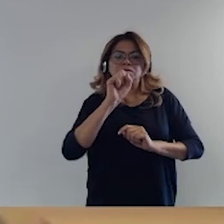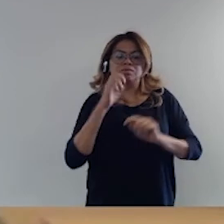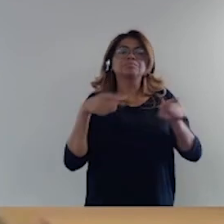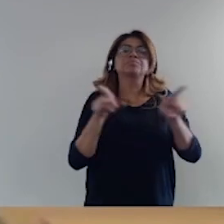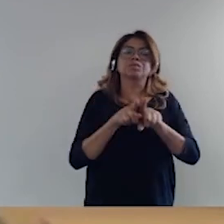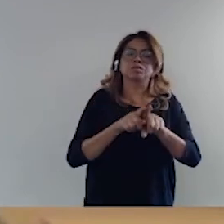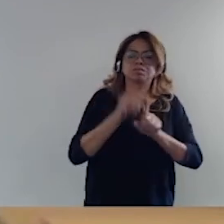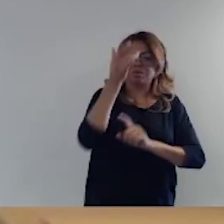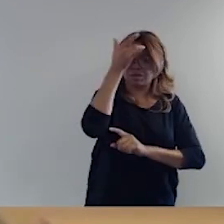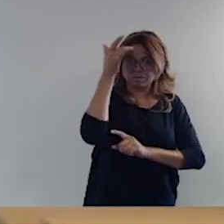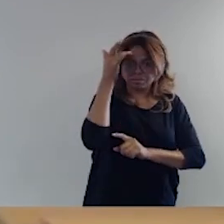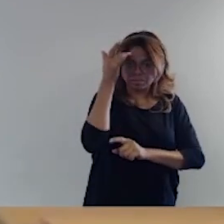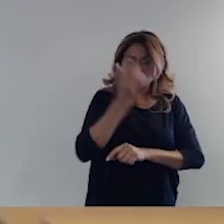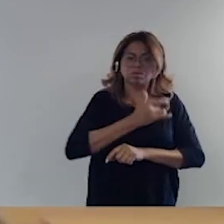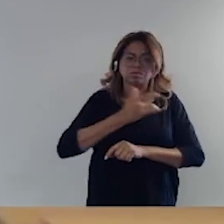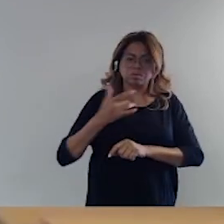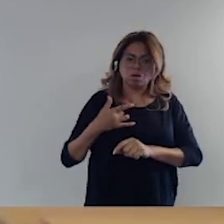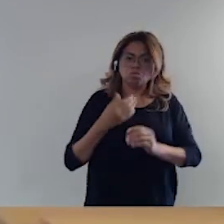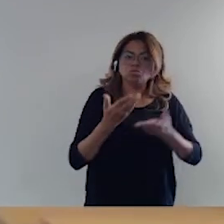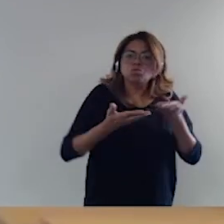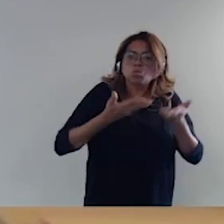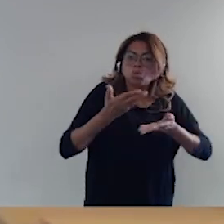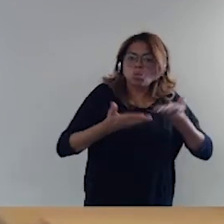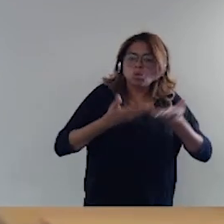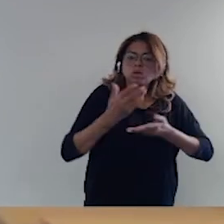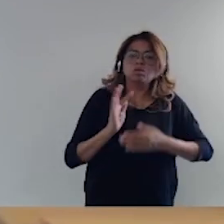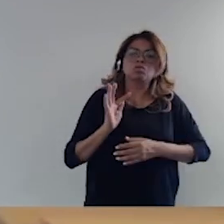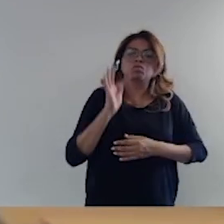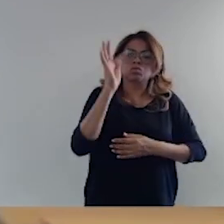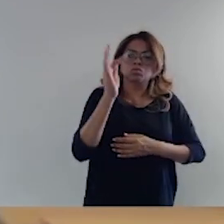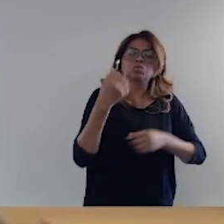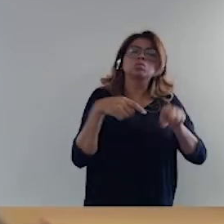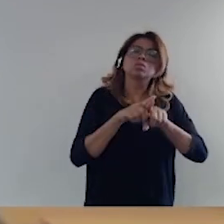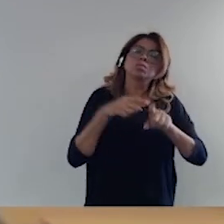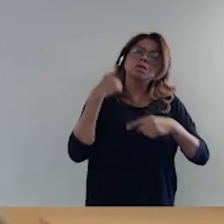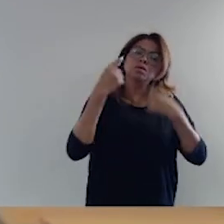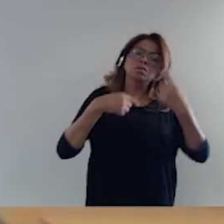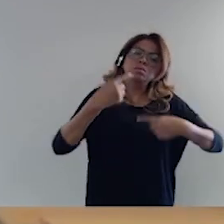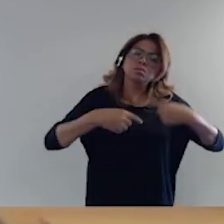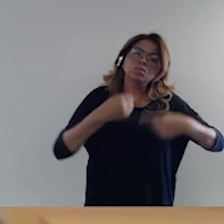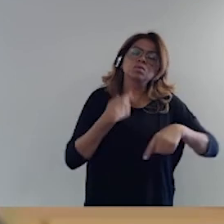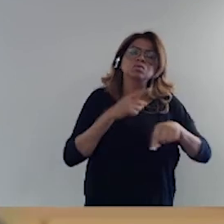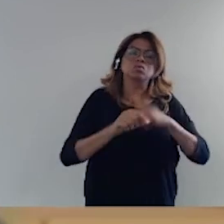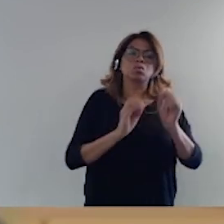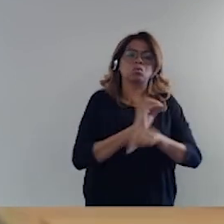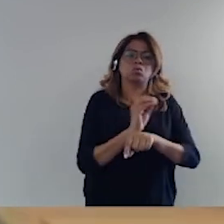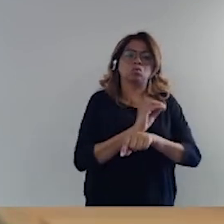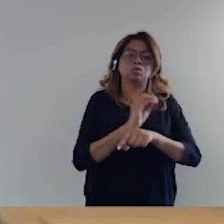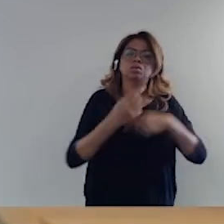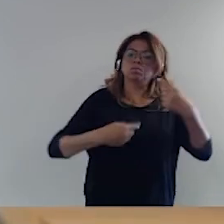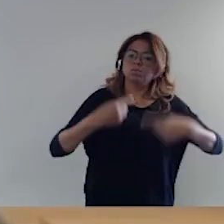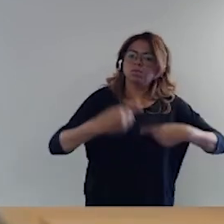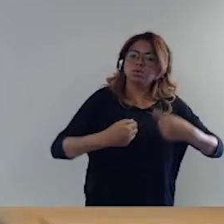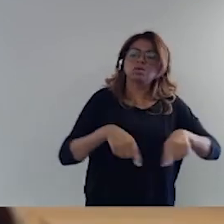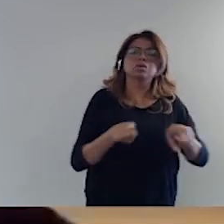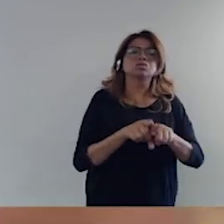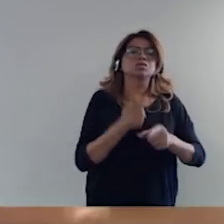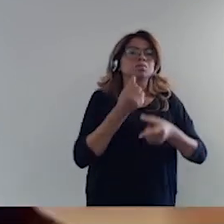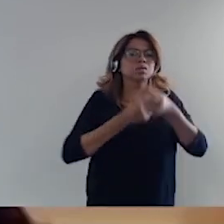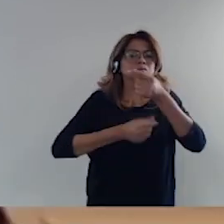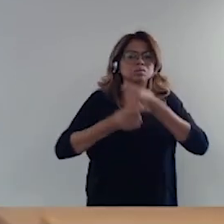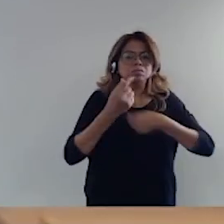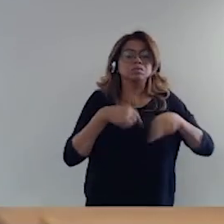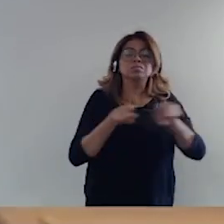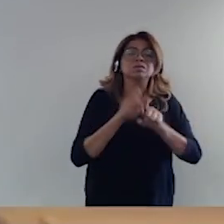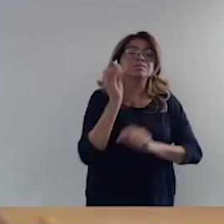sanitaristas cuidando da proteção da saúde para o futuro, os políticos vão cuidar da política, os economistas vão cuidar do rescaldo